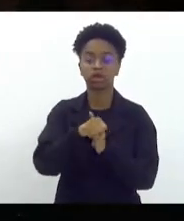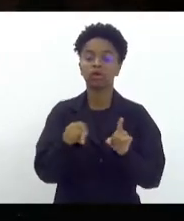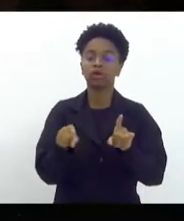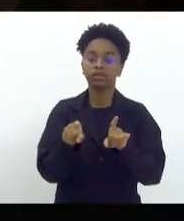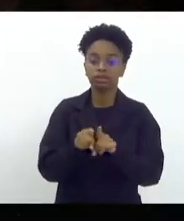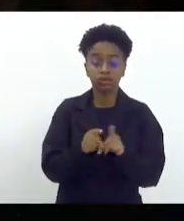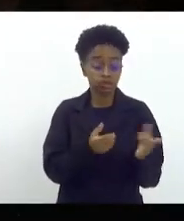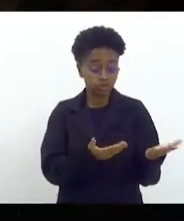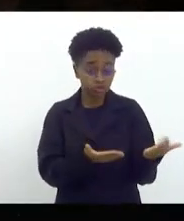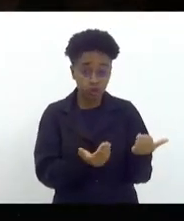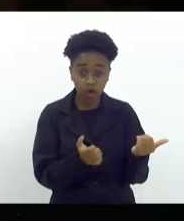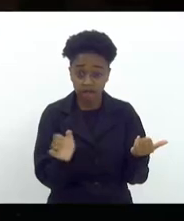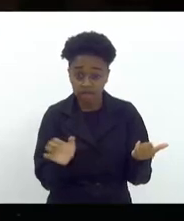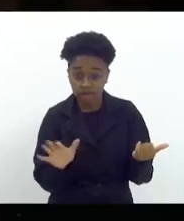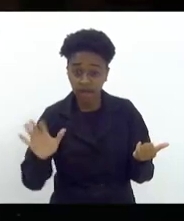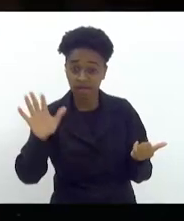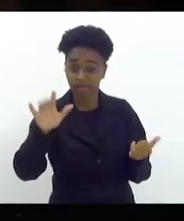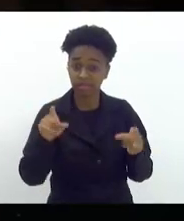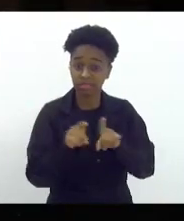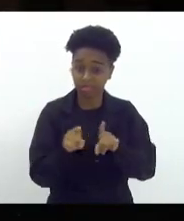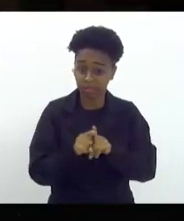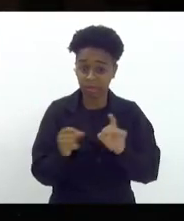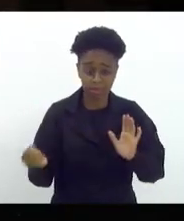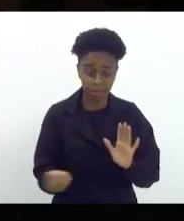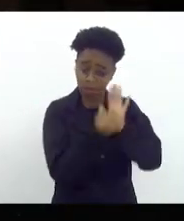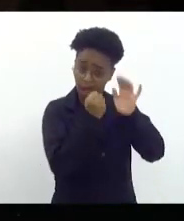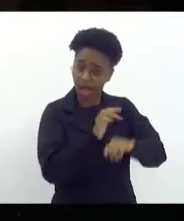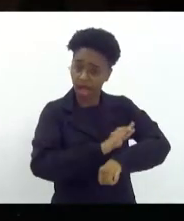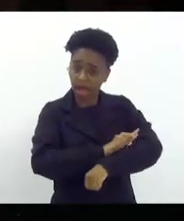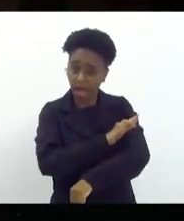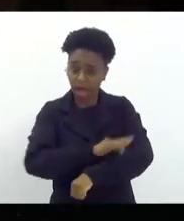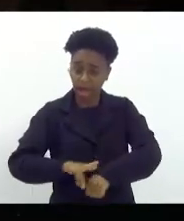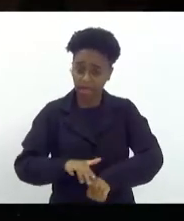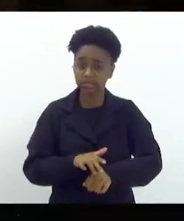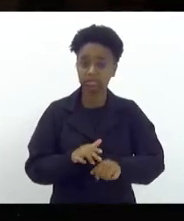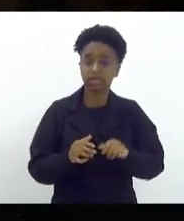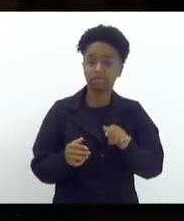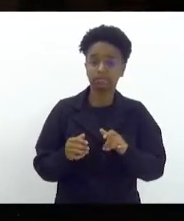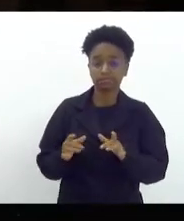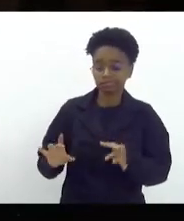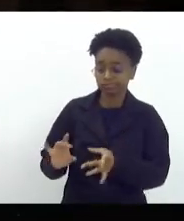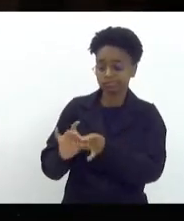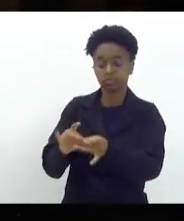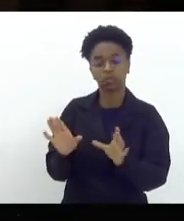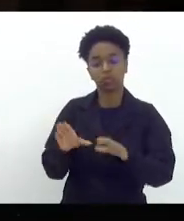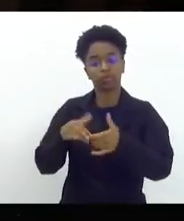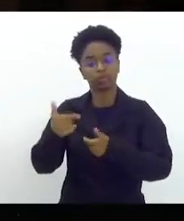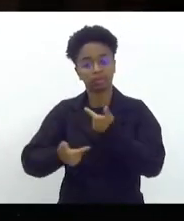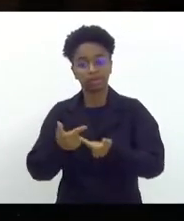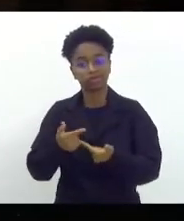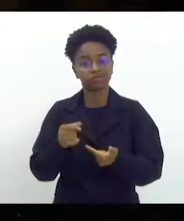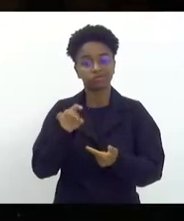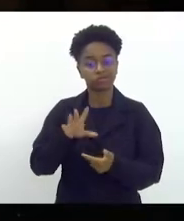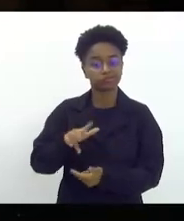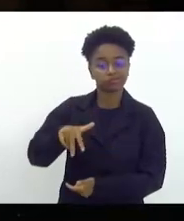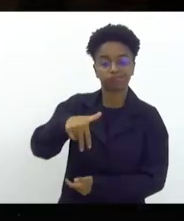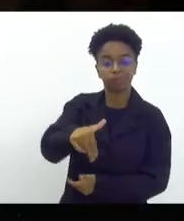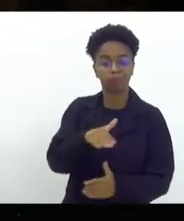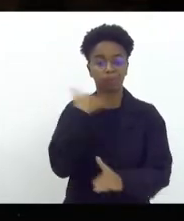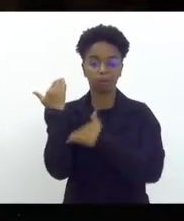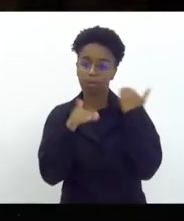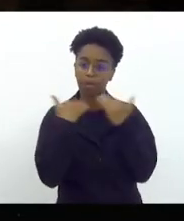coloca jovens favelados e etnicamente marcados oriundos da classe trabalhadora para morrerem na Linha de Frente dessa política